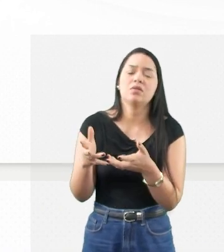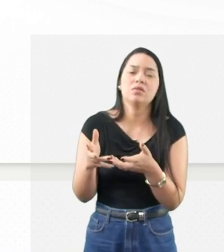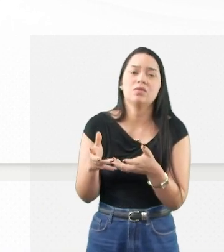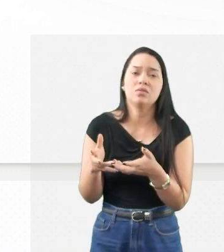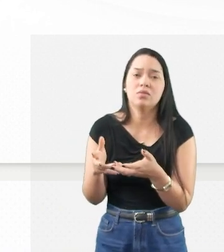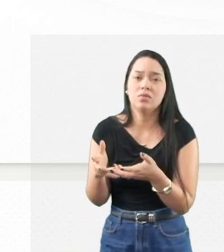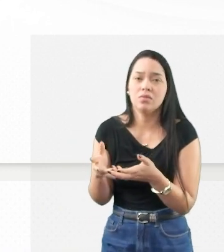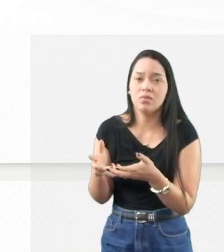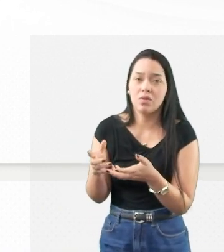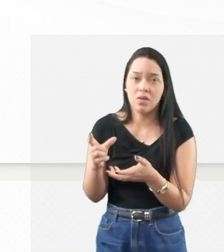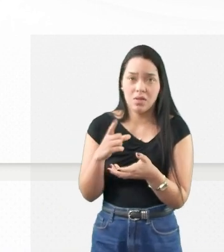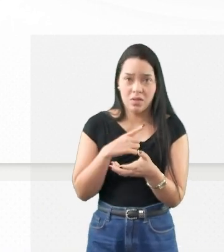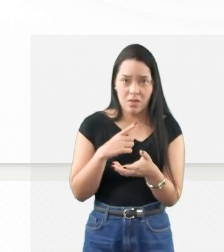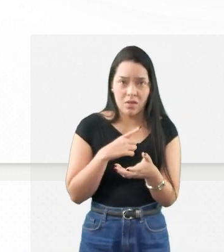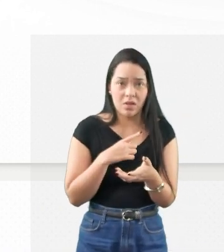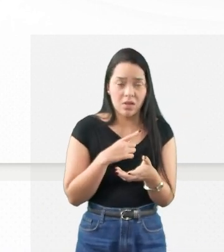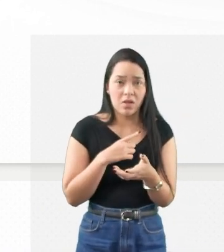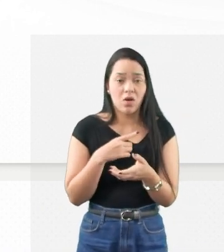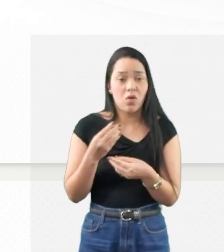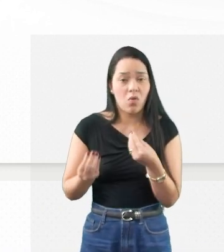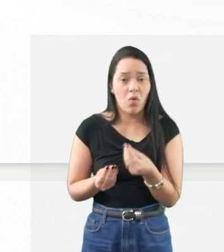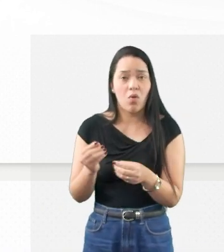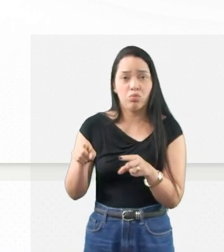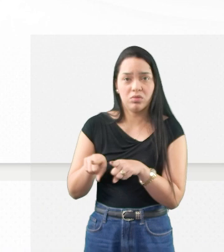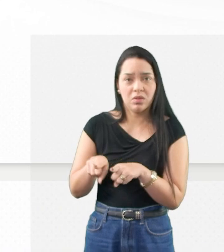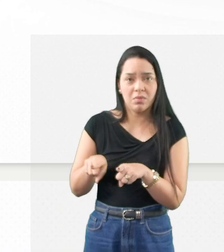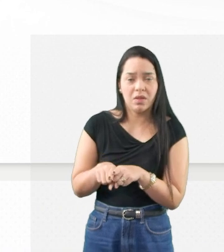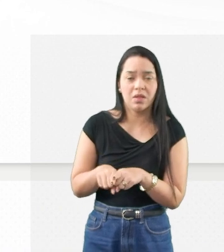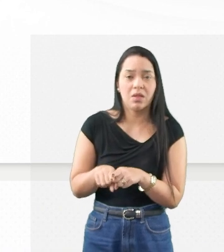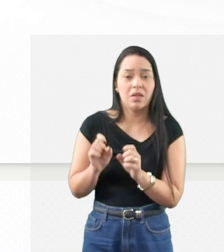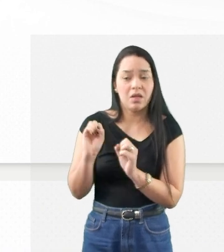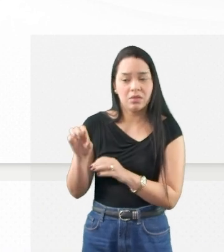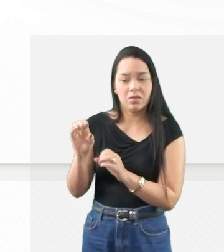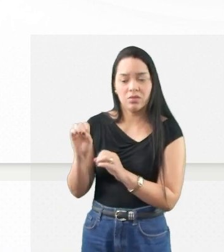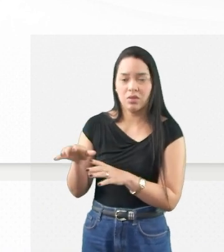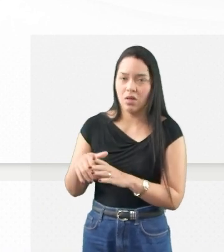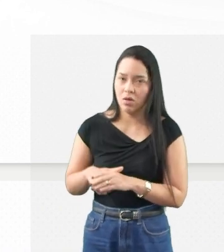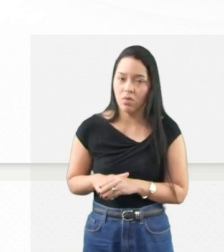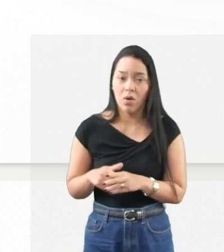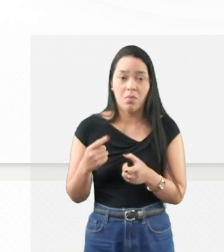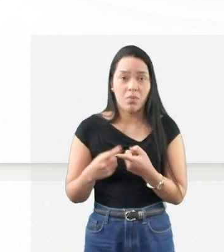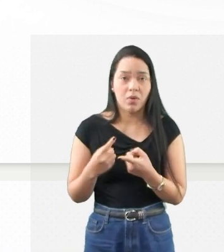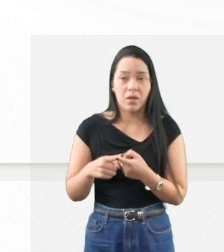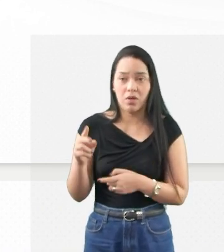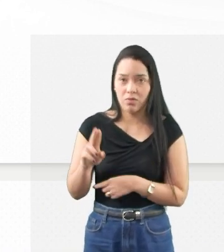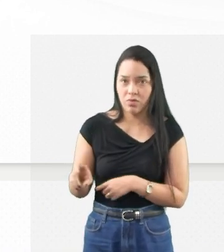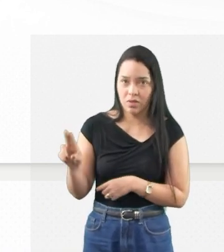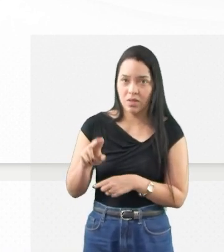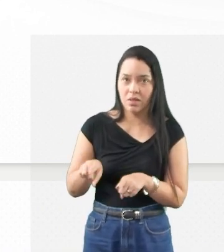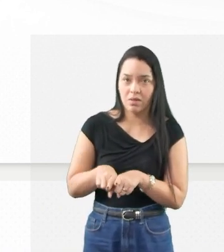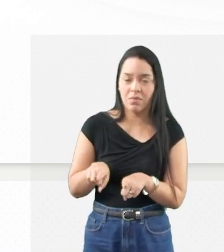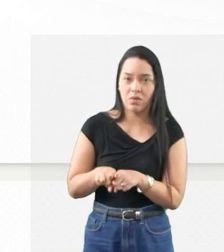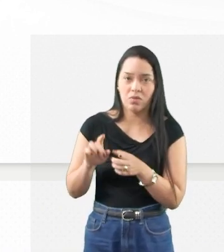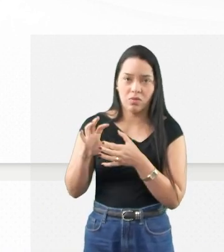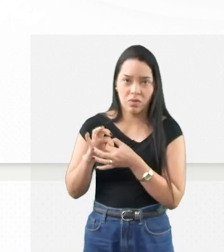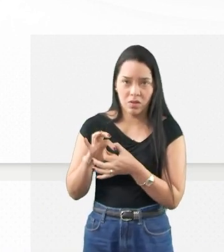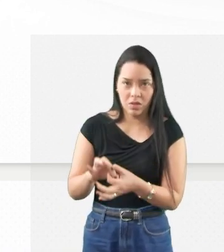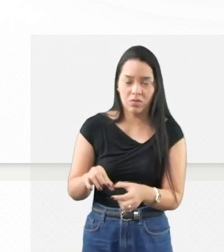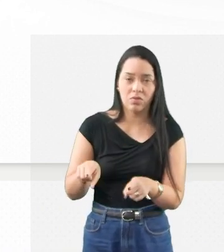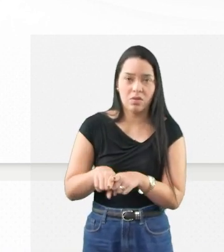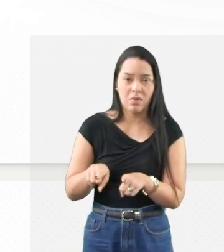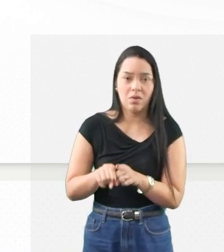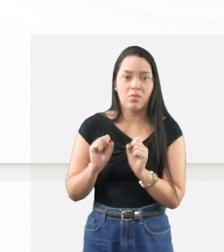imagem e valores de uma organização, como também pode ser educacional, porque utilizado em contextos educativos